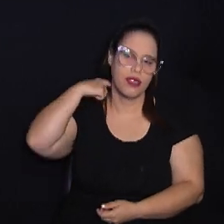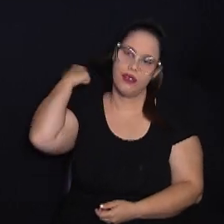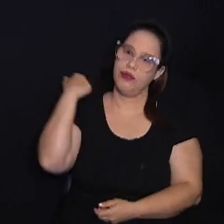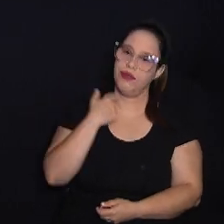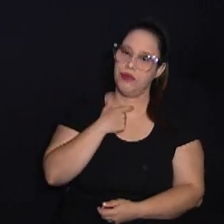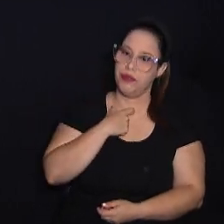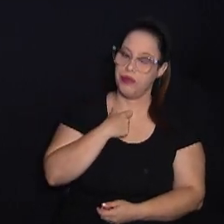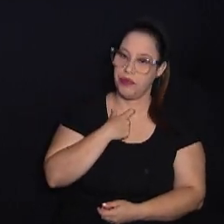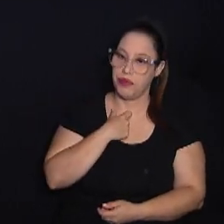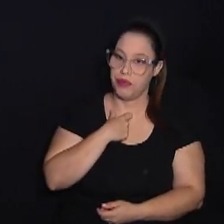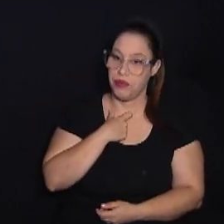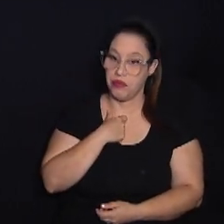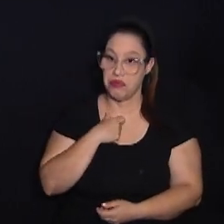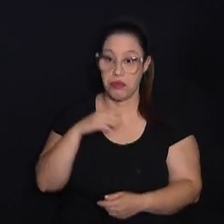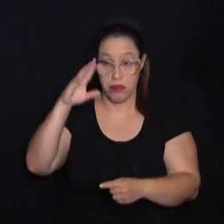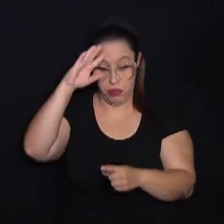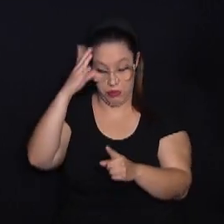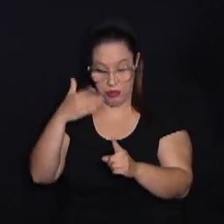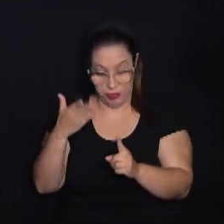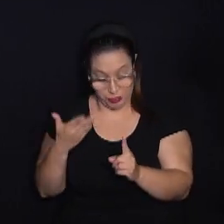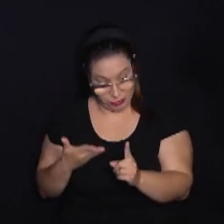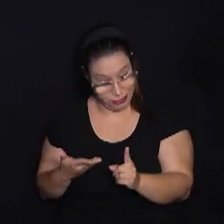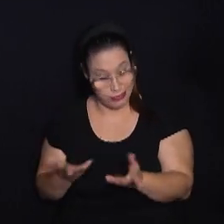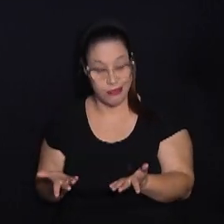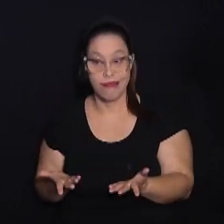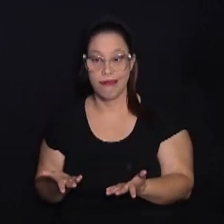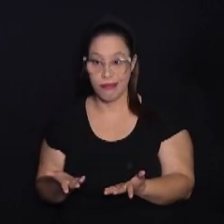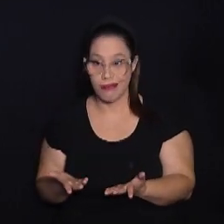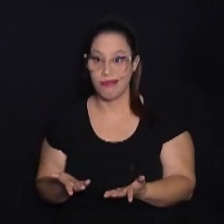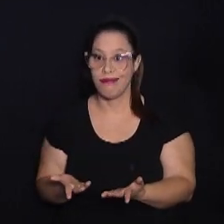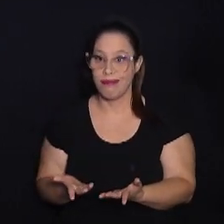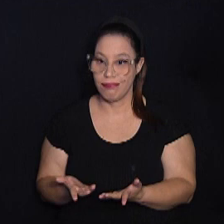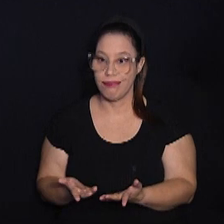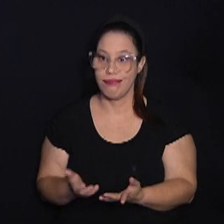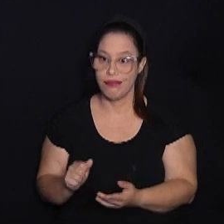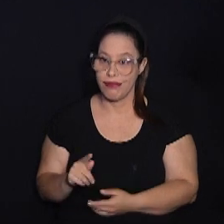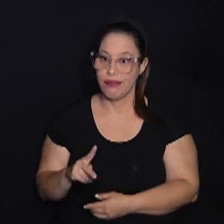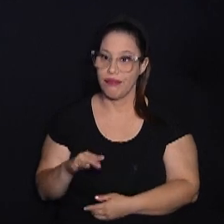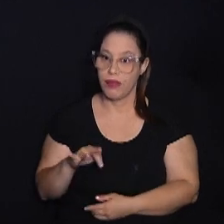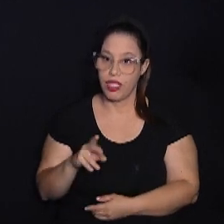poderíamos aqui estar homenageando minha querida Aparecida, né?